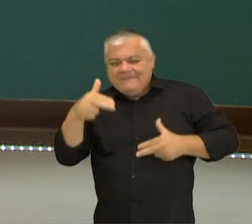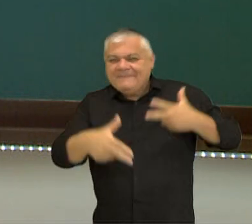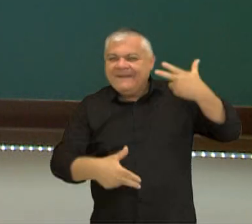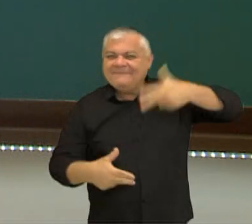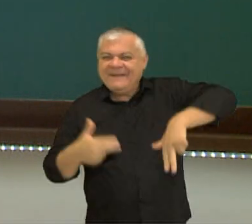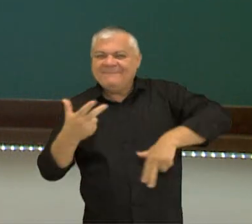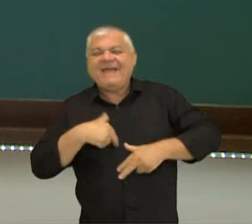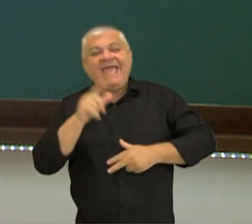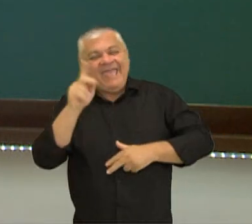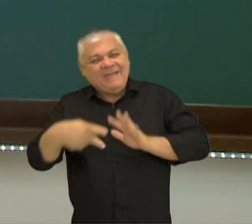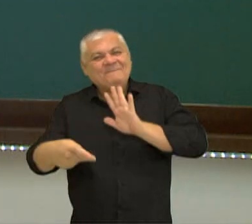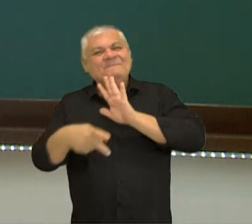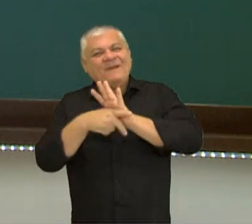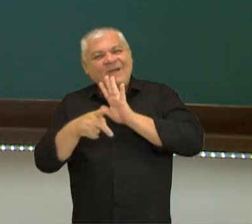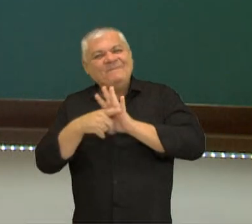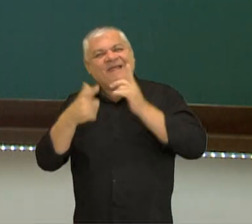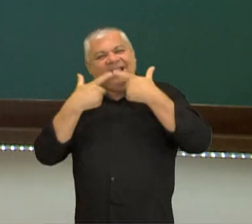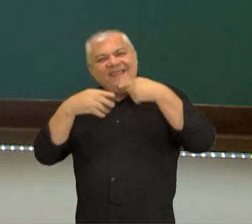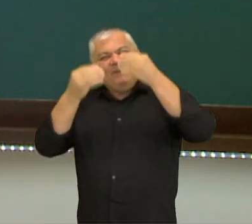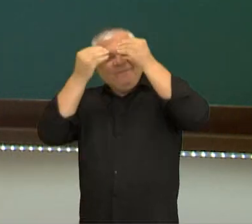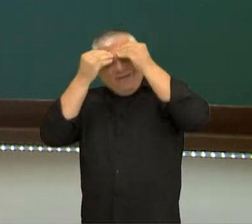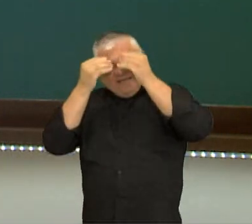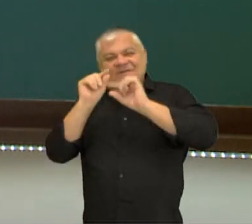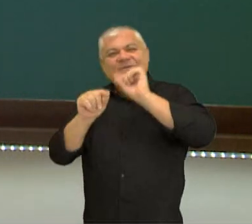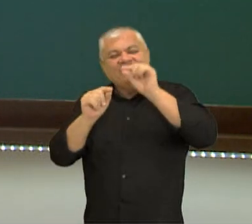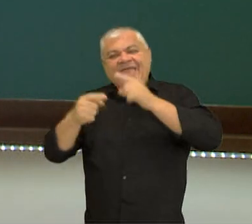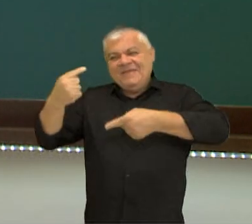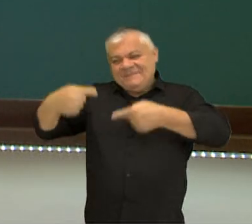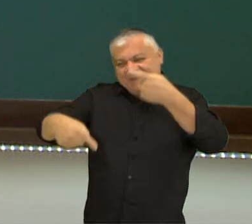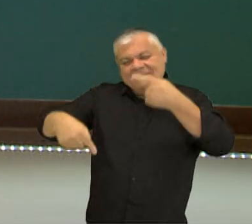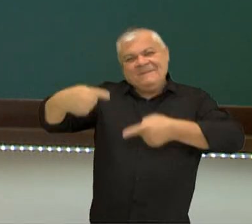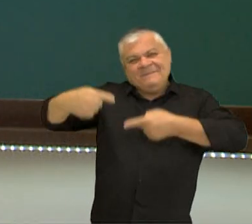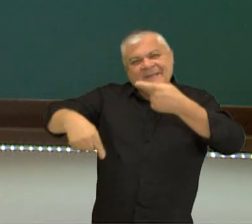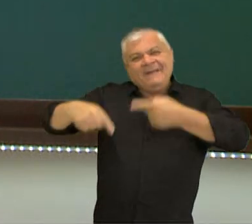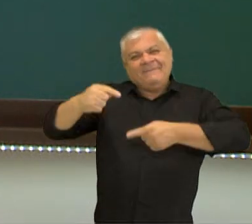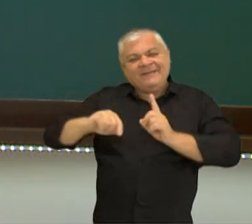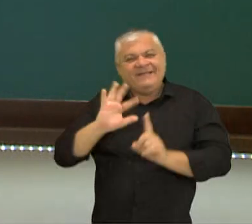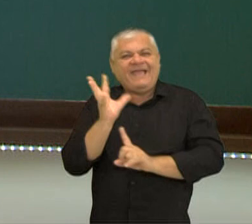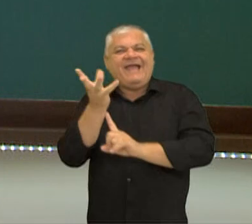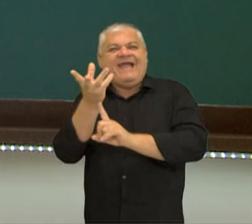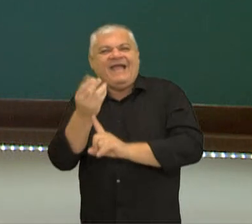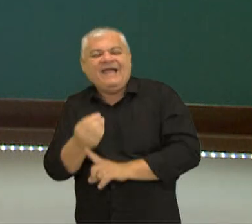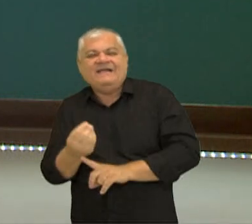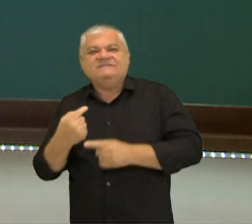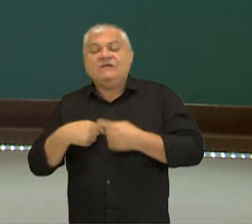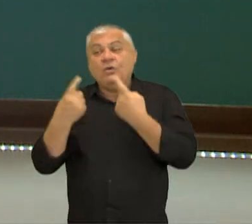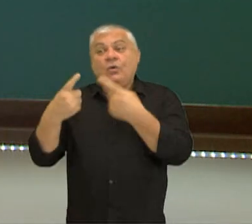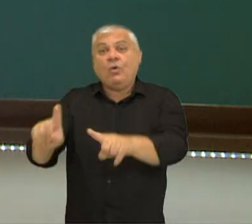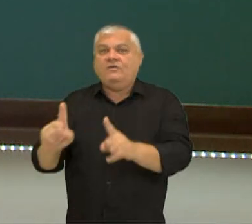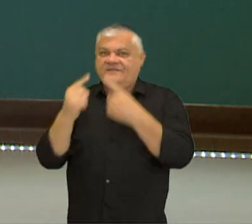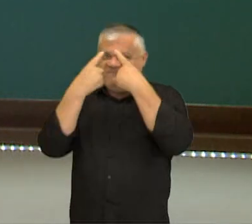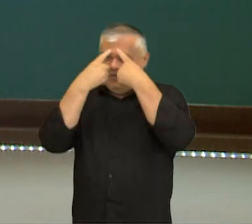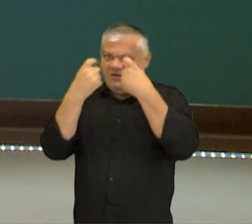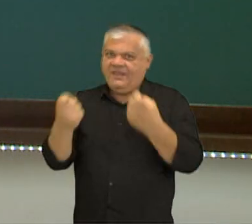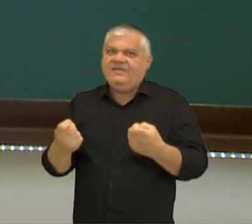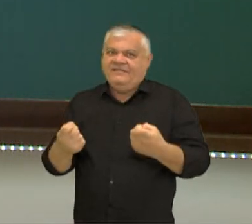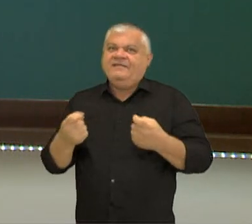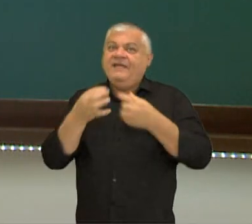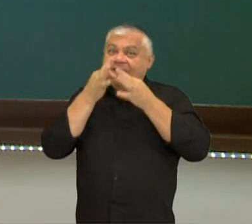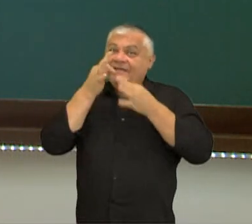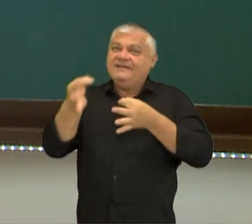essas linguagens para trabalhar essa disputa através da arte, né? Questionar a violência, trazer críticas